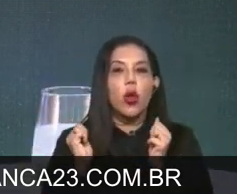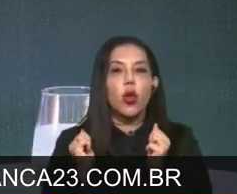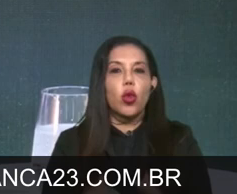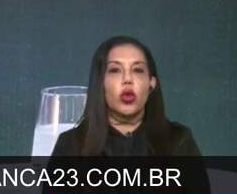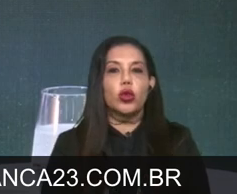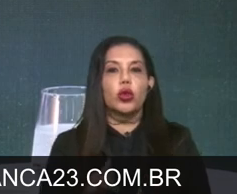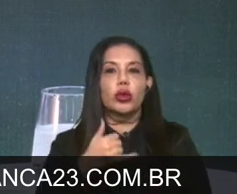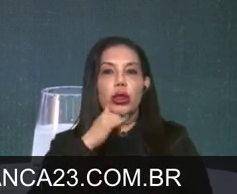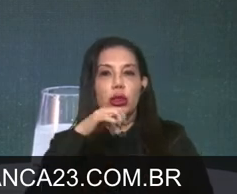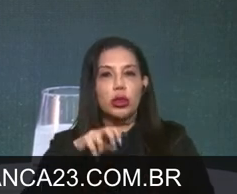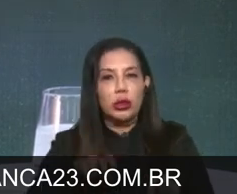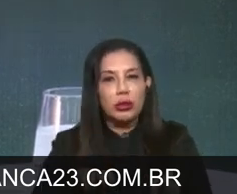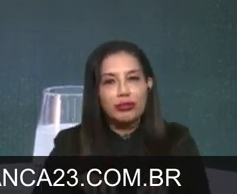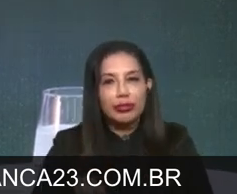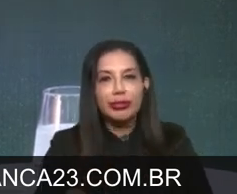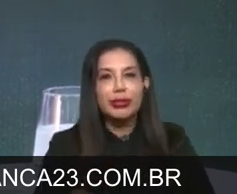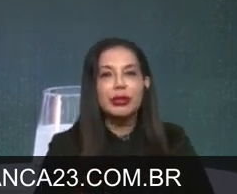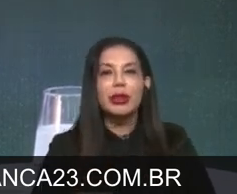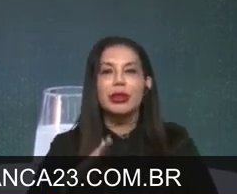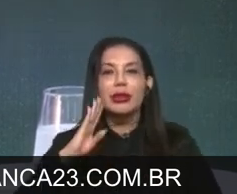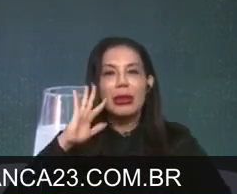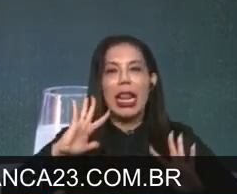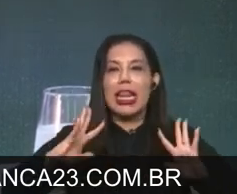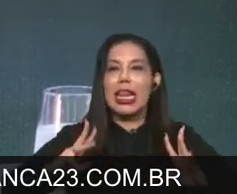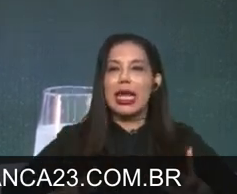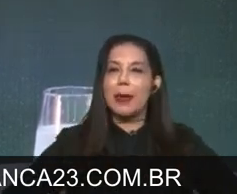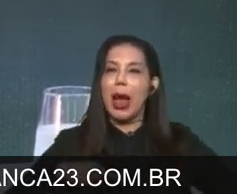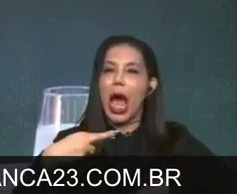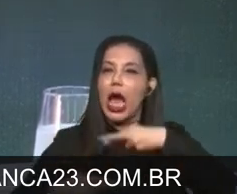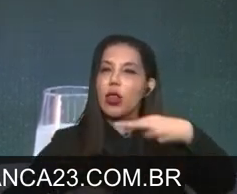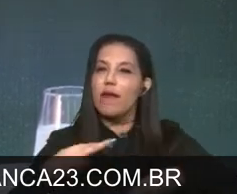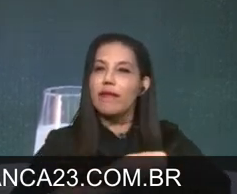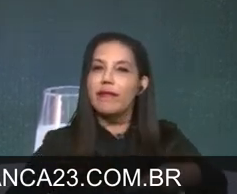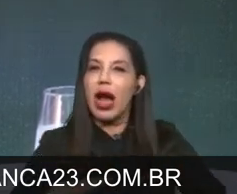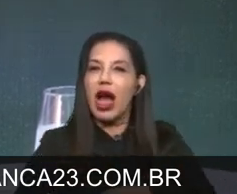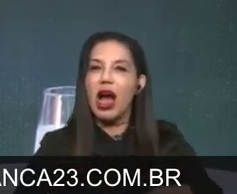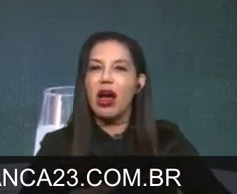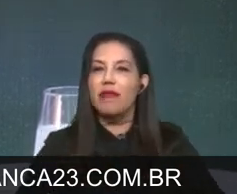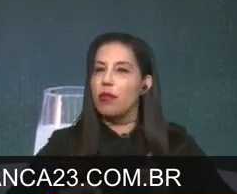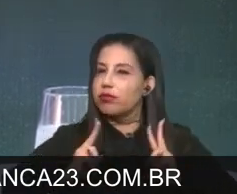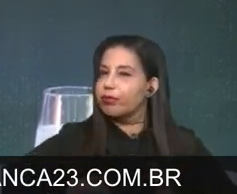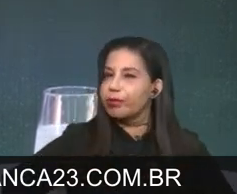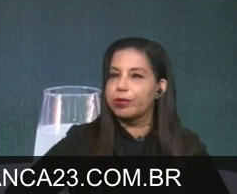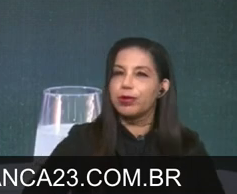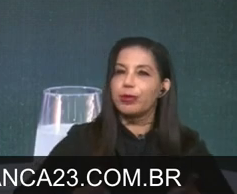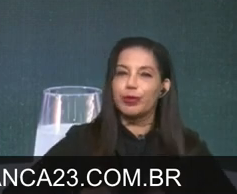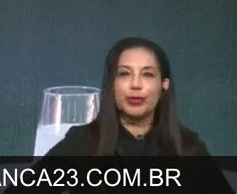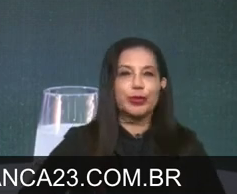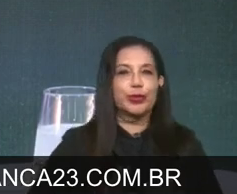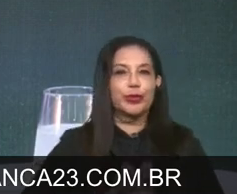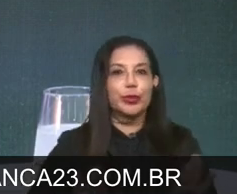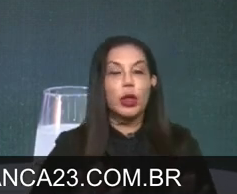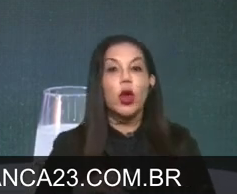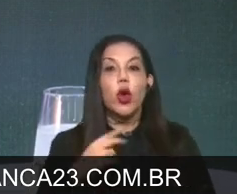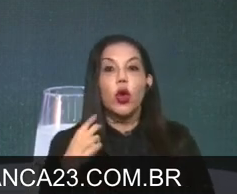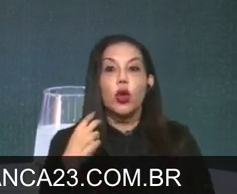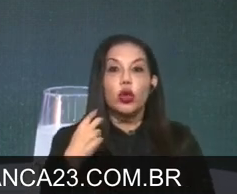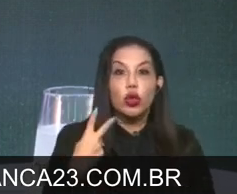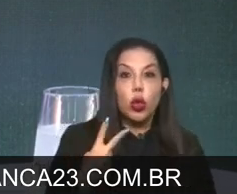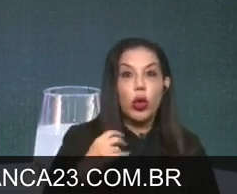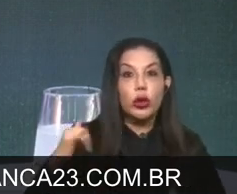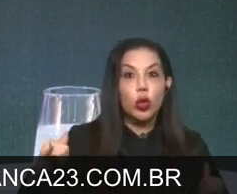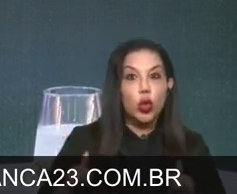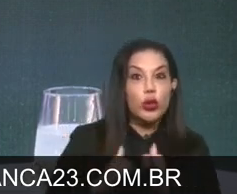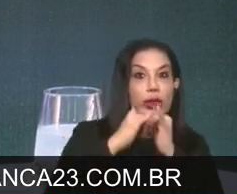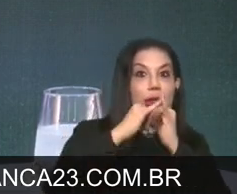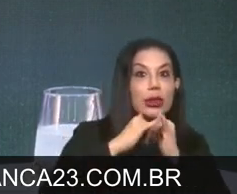do autódromo, é uma matriz limpa, renovável, então vai ficar fixa e permanente aqui duas usinas